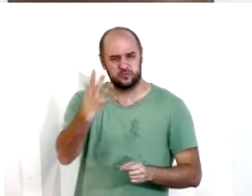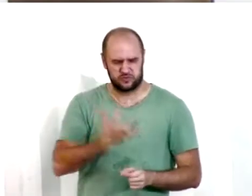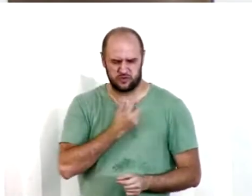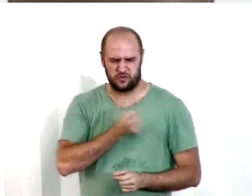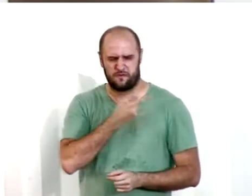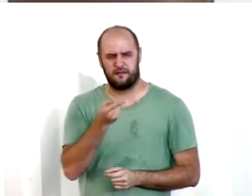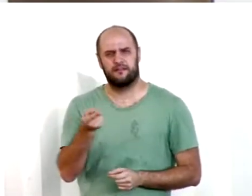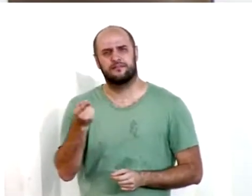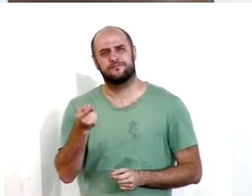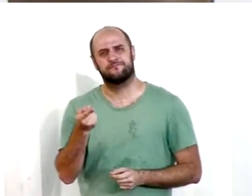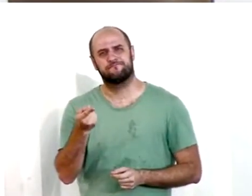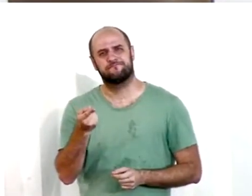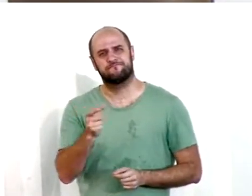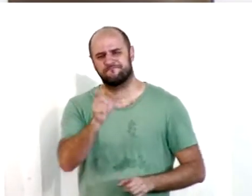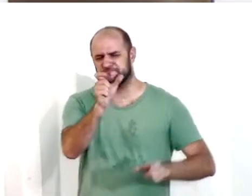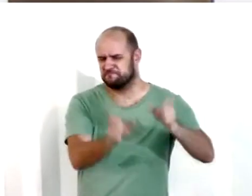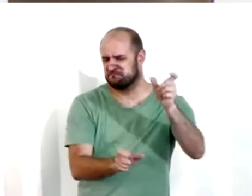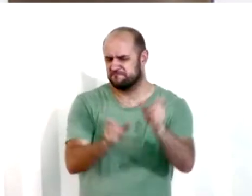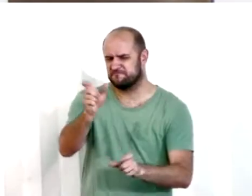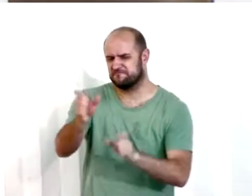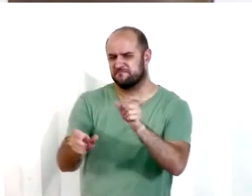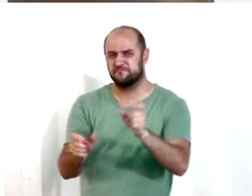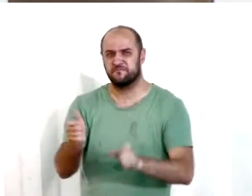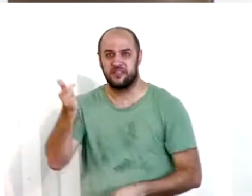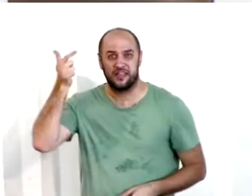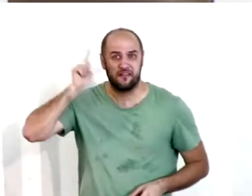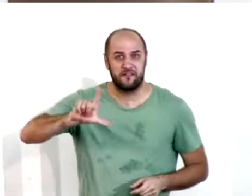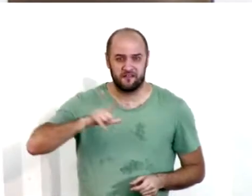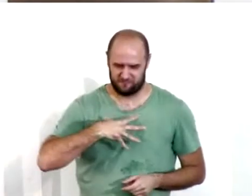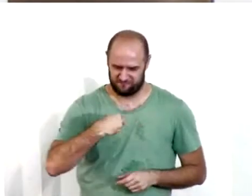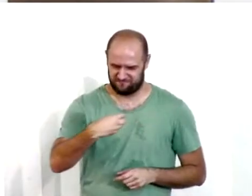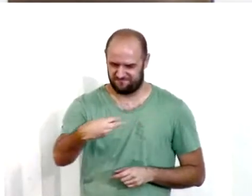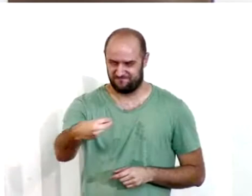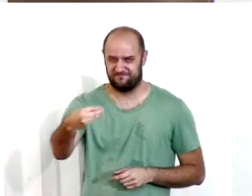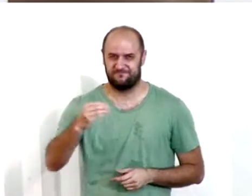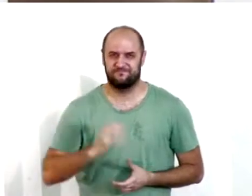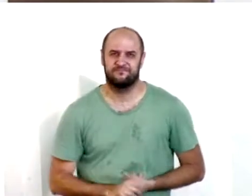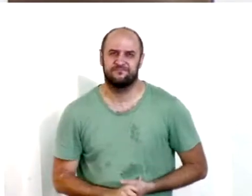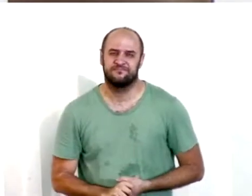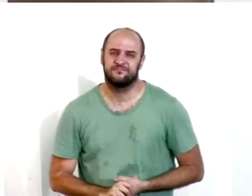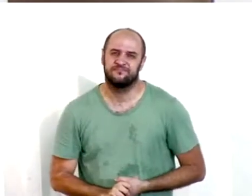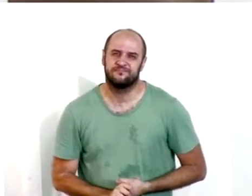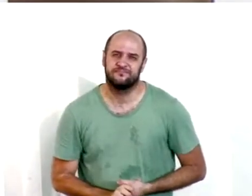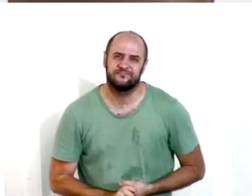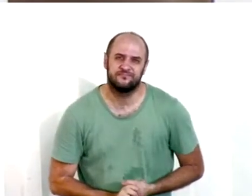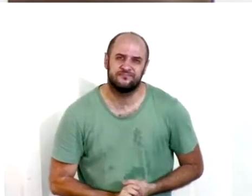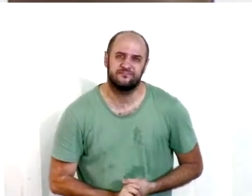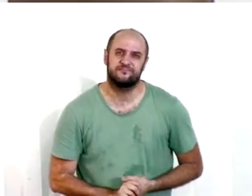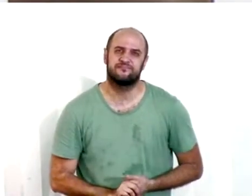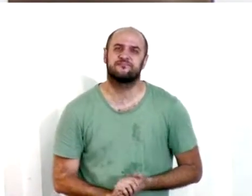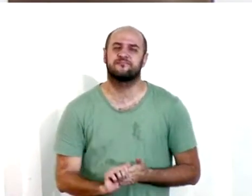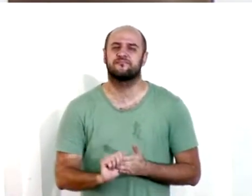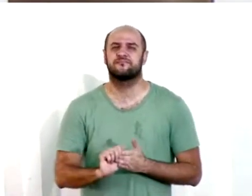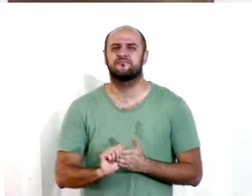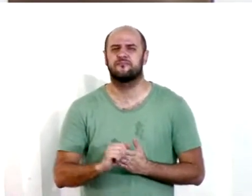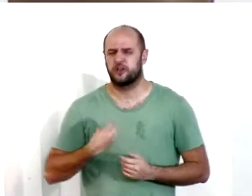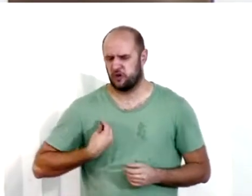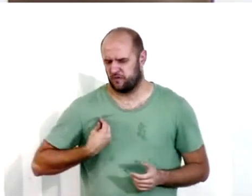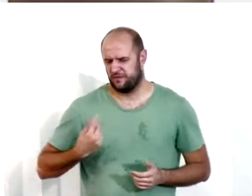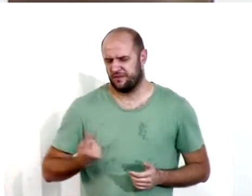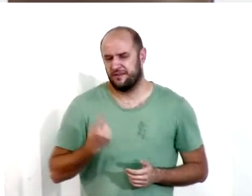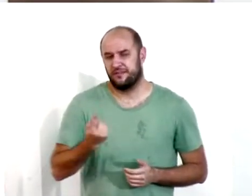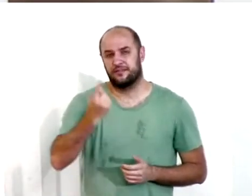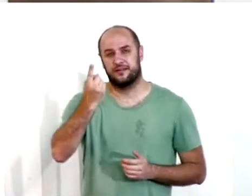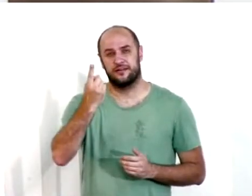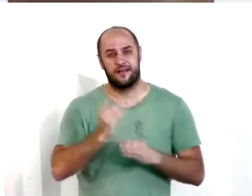esses que são feitos herança. A eternidade, queridos, é uma realidade, porque